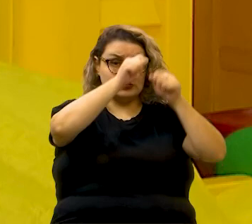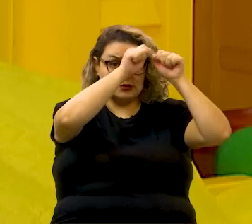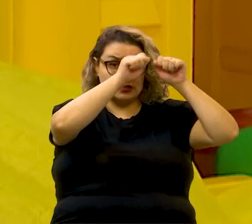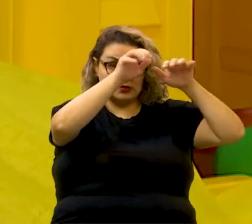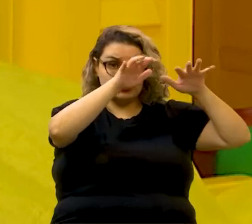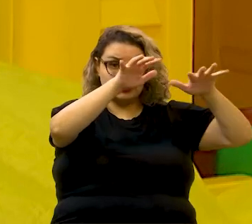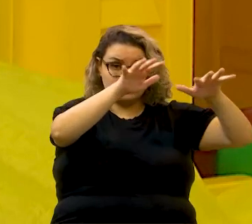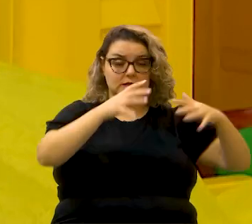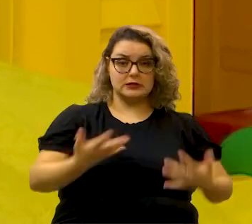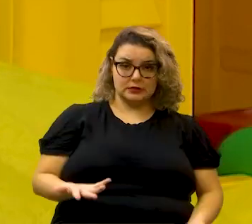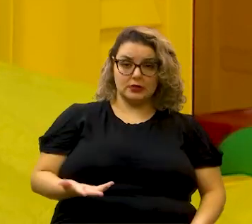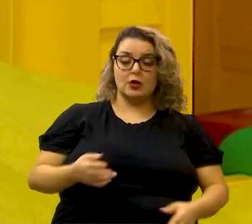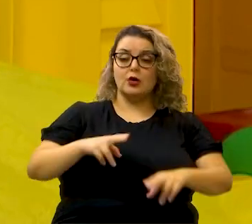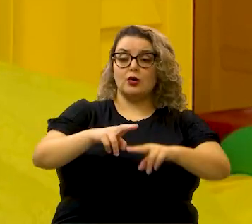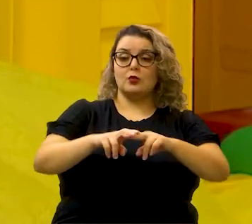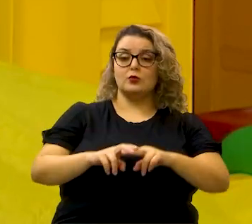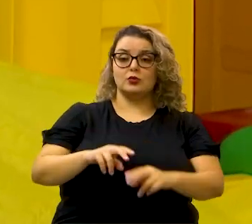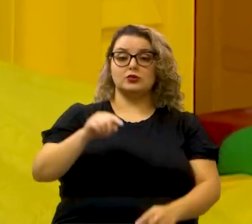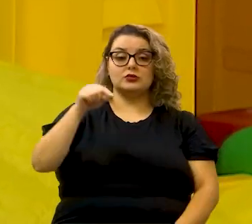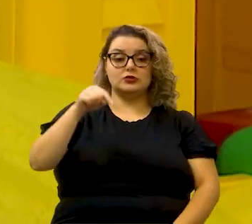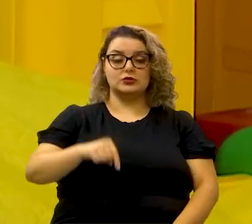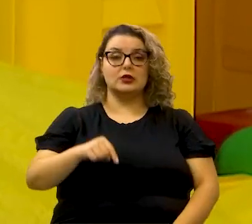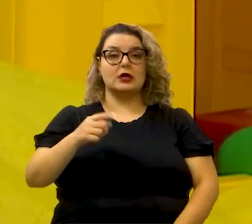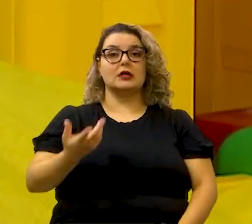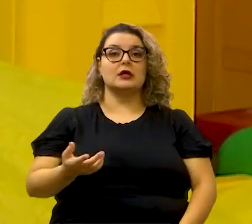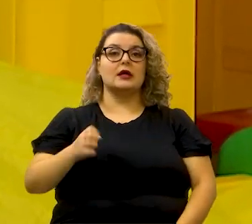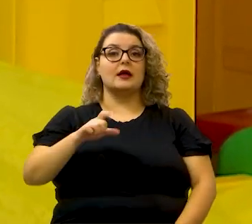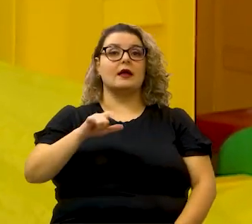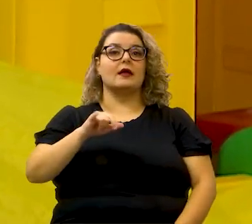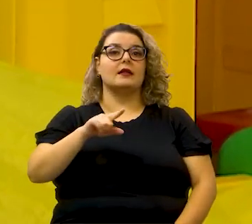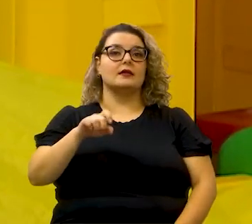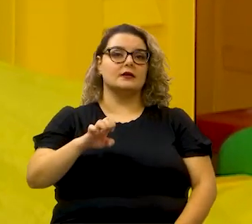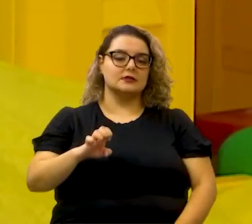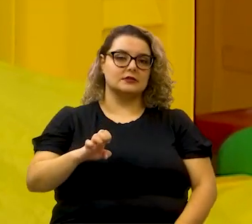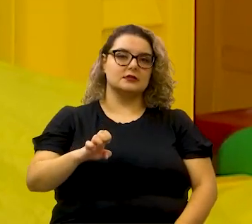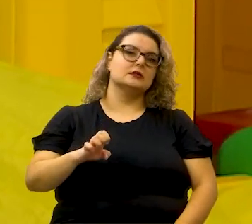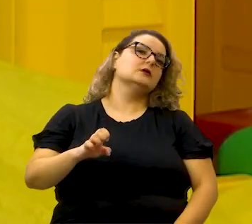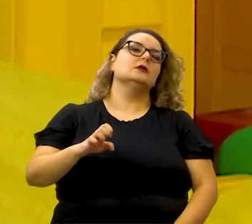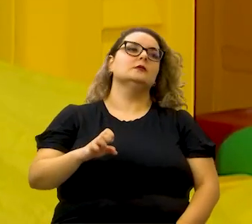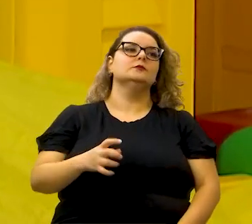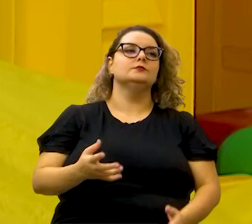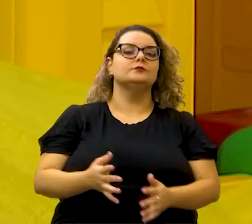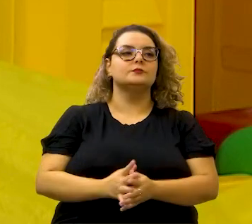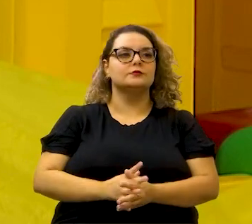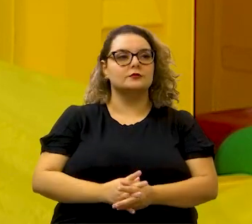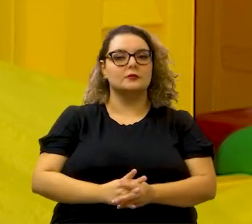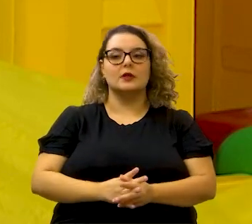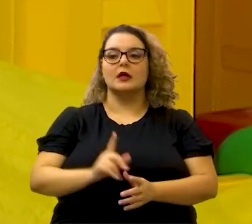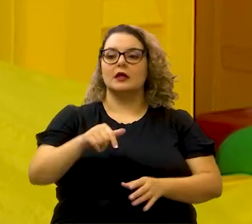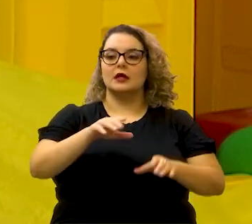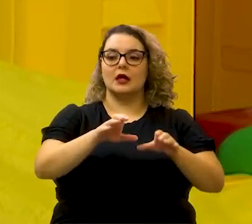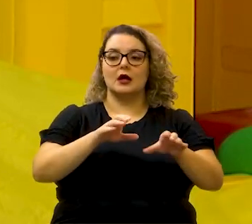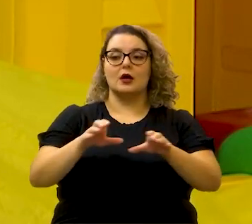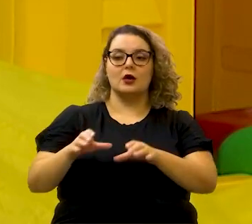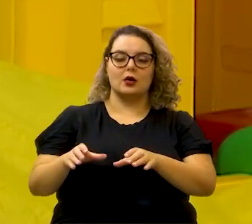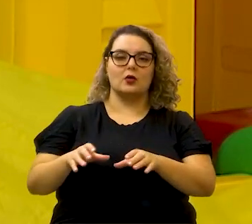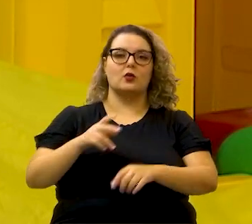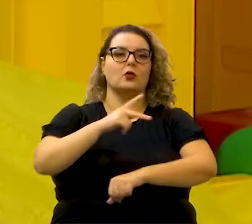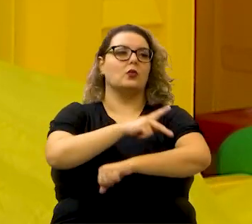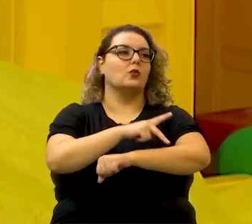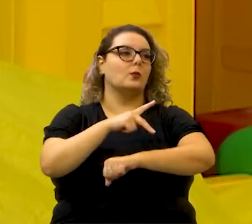os alunos autistas? Bom, por isso eu estou aqui com a Elise Helena Batista Moura, não é? Que